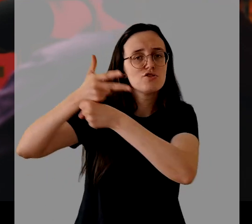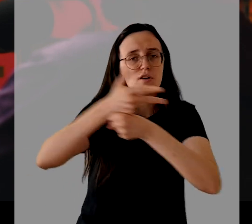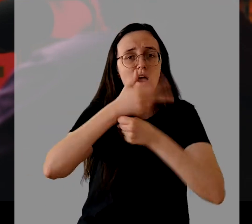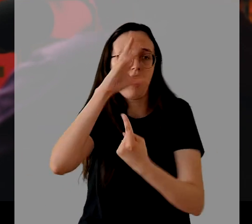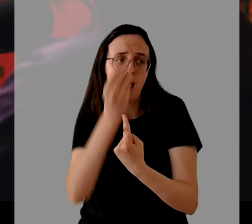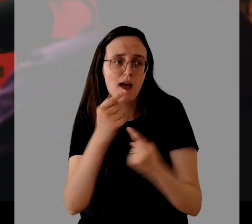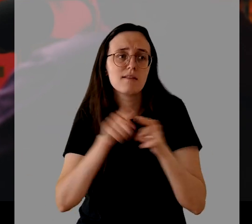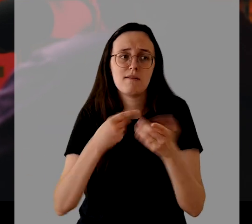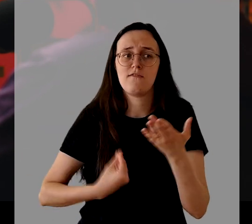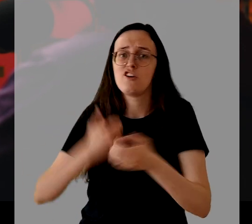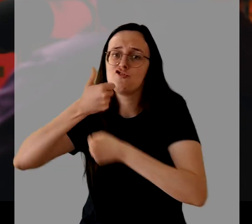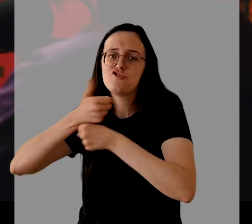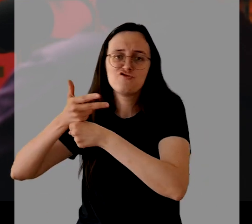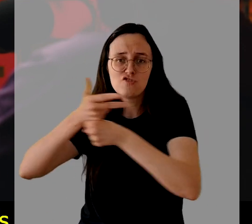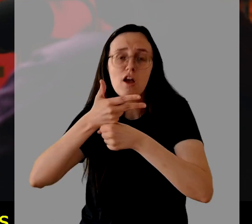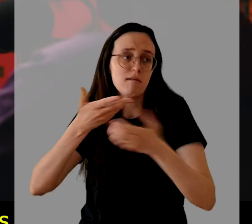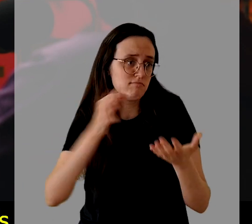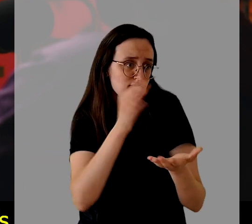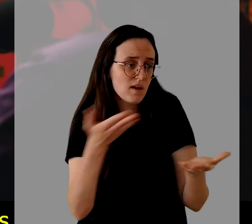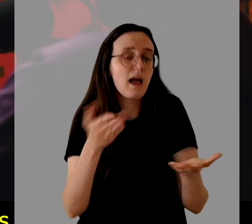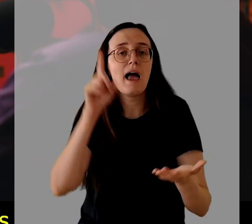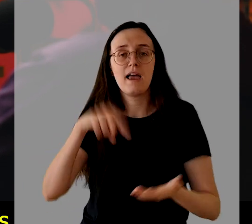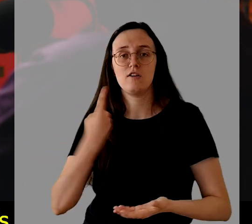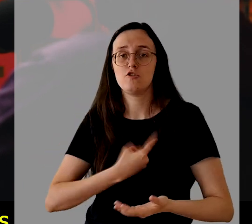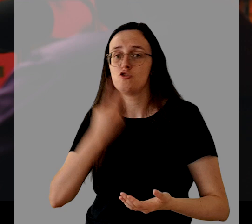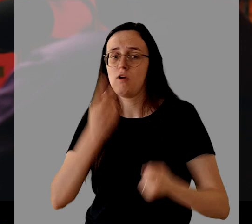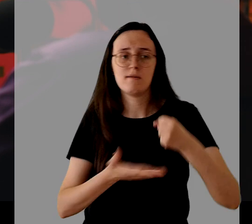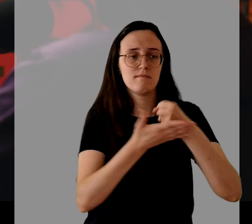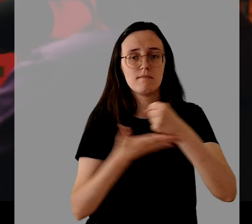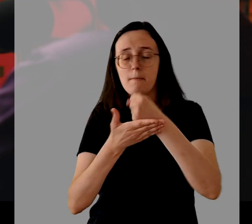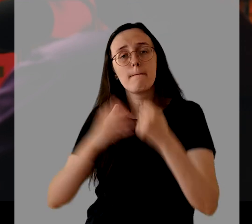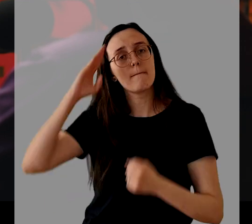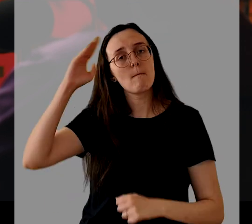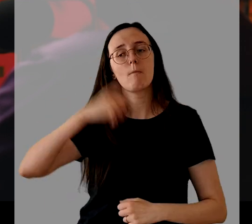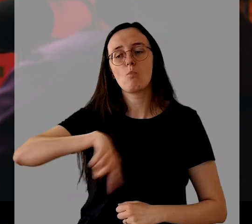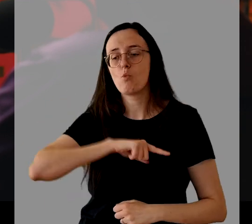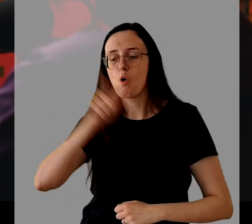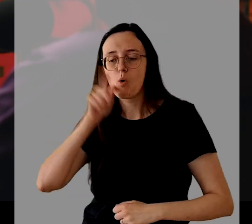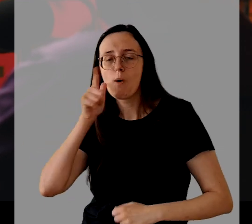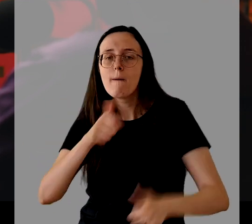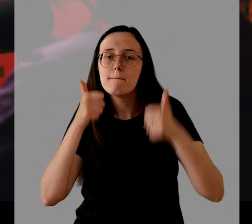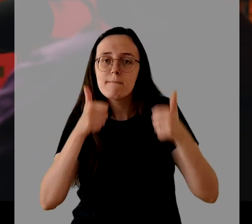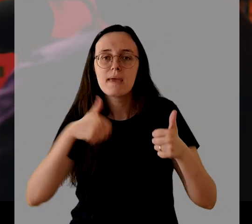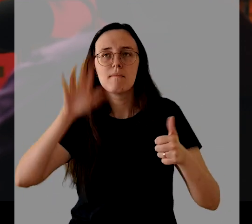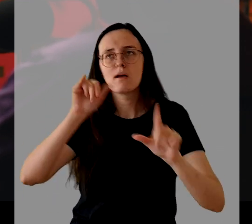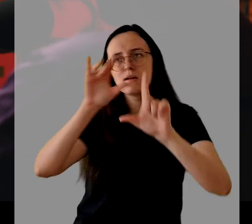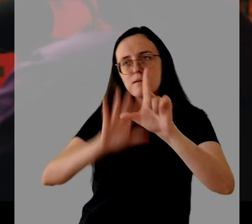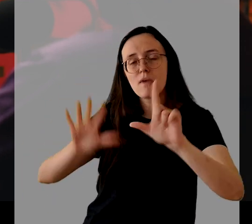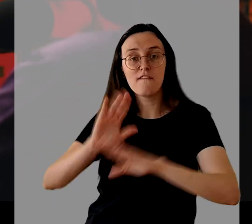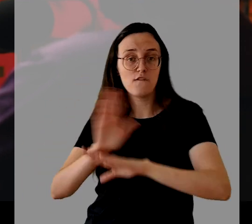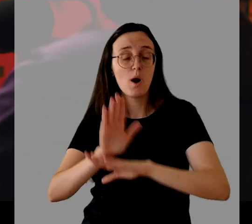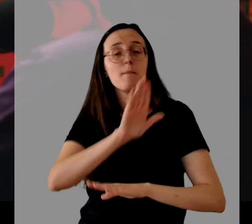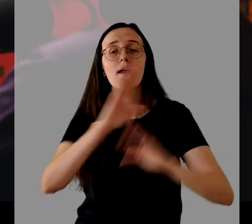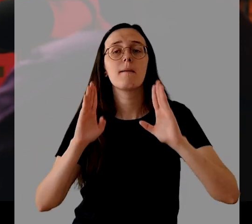de arte e com o diretor. Ali são os 2 pilares principais que a gente tem que ter, né, para poder fazer a parte